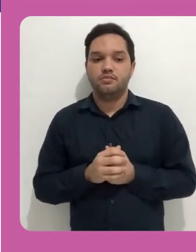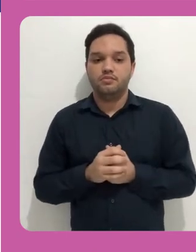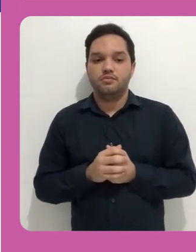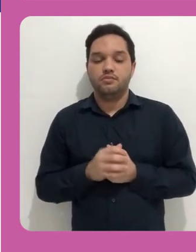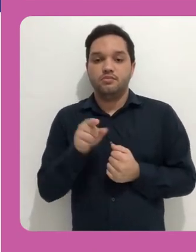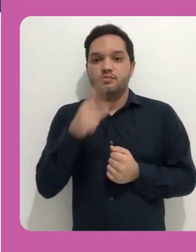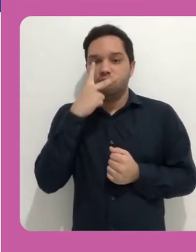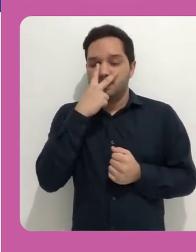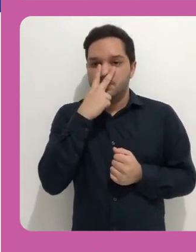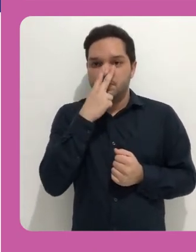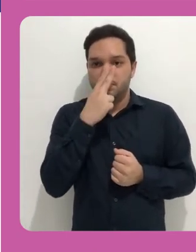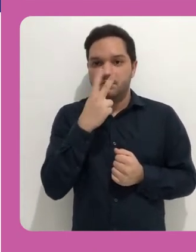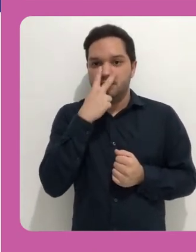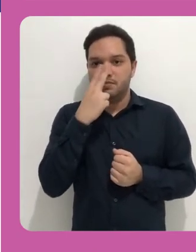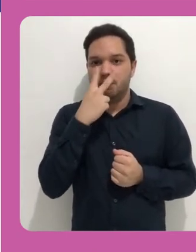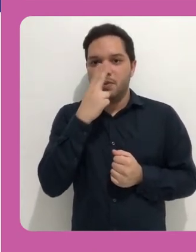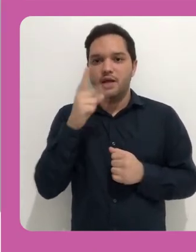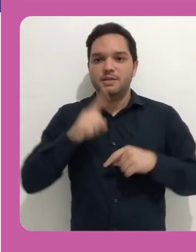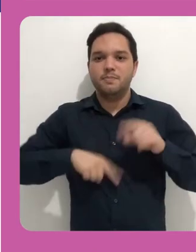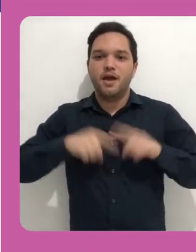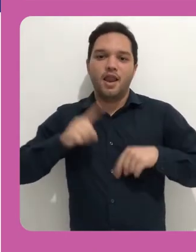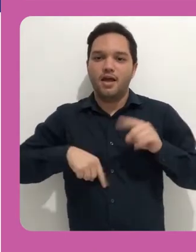palavrão. Melhor não.